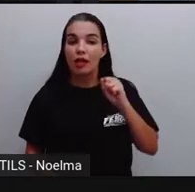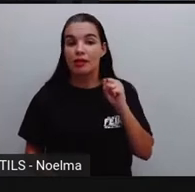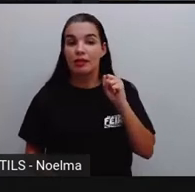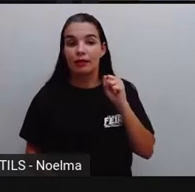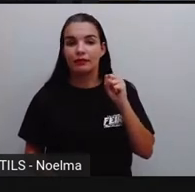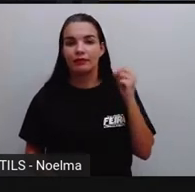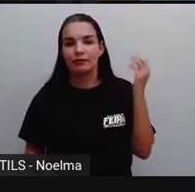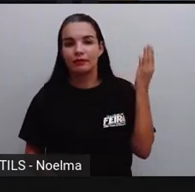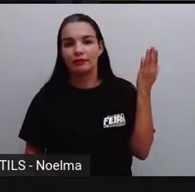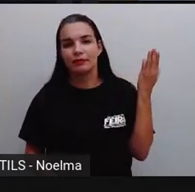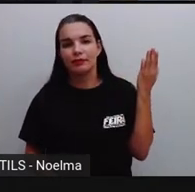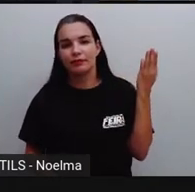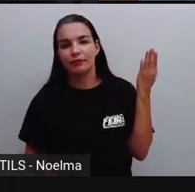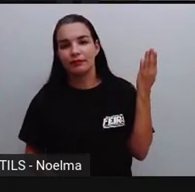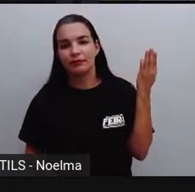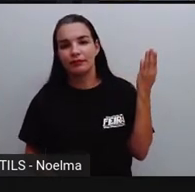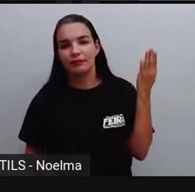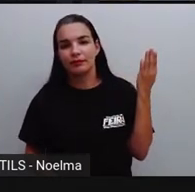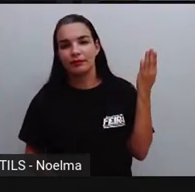sonolenta,